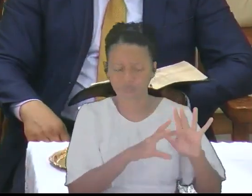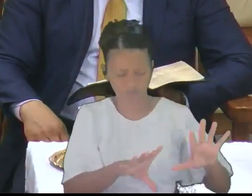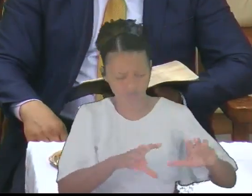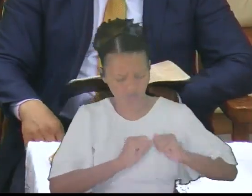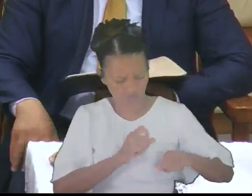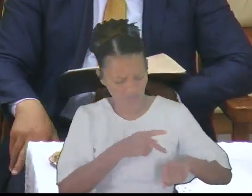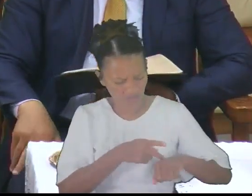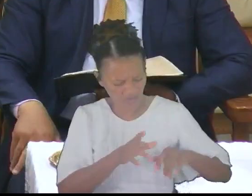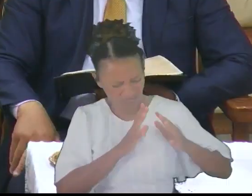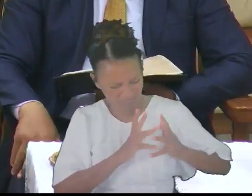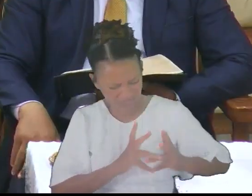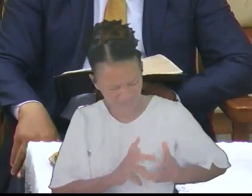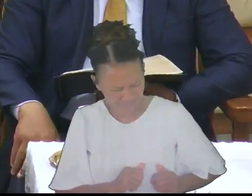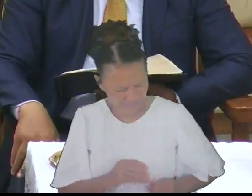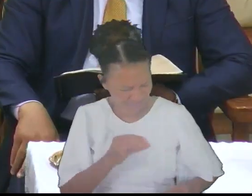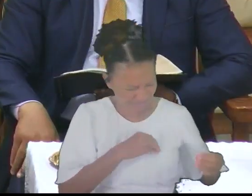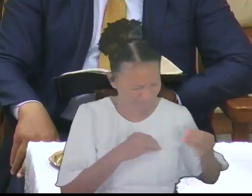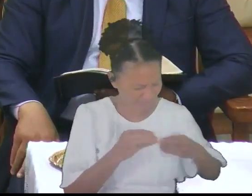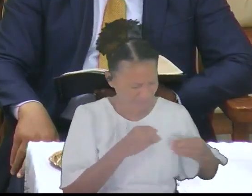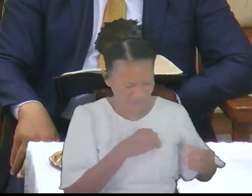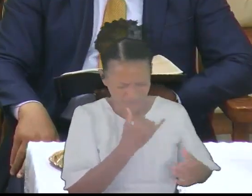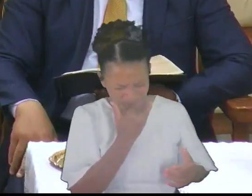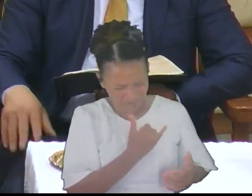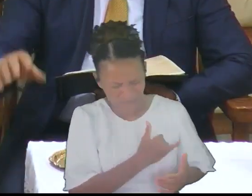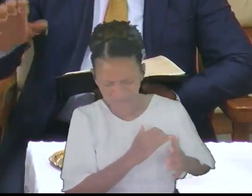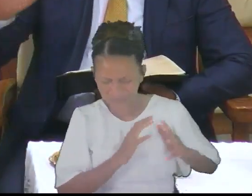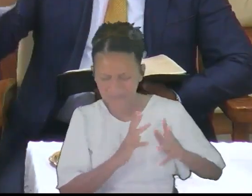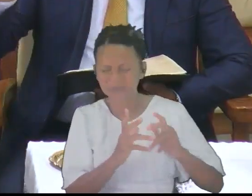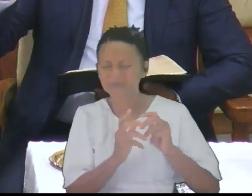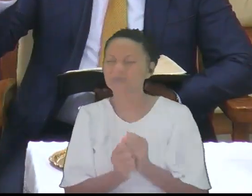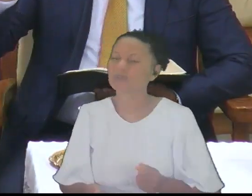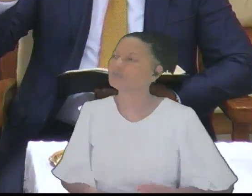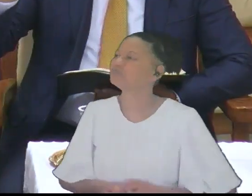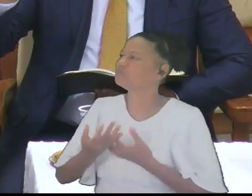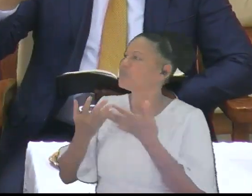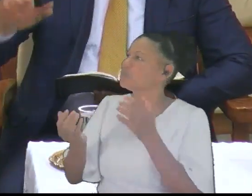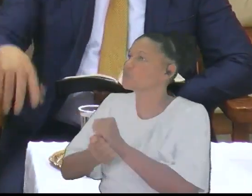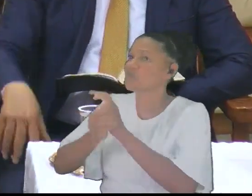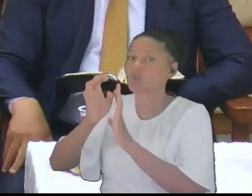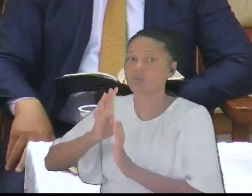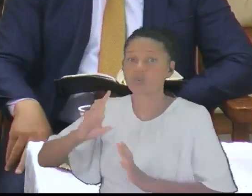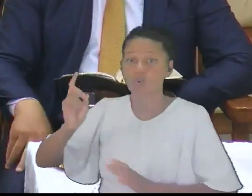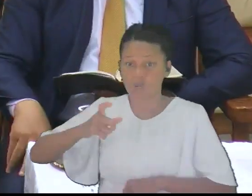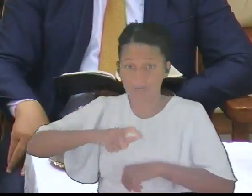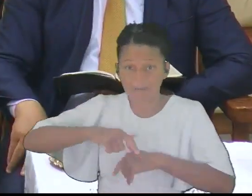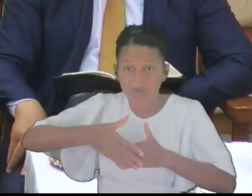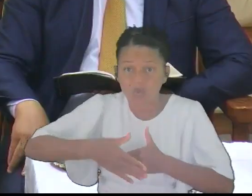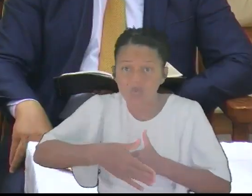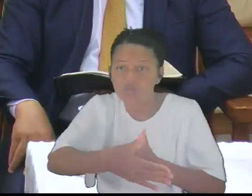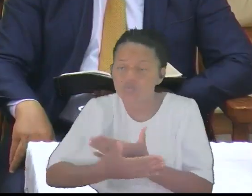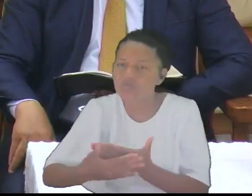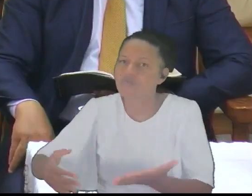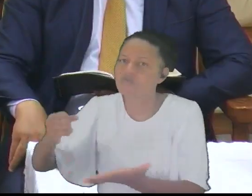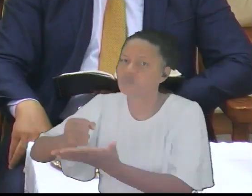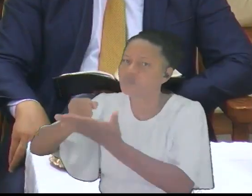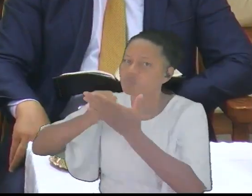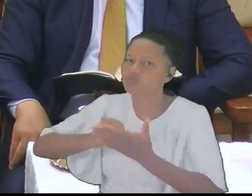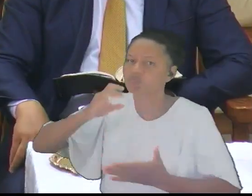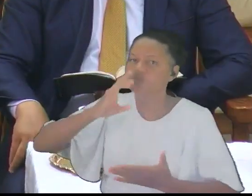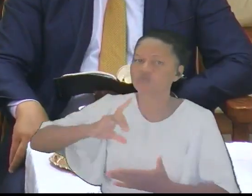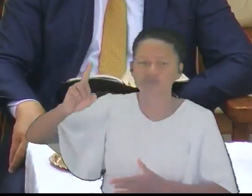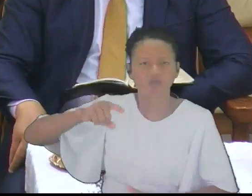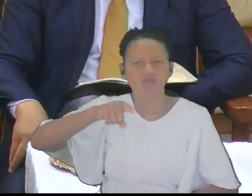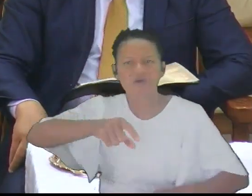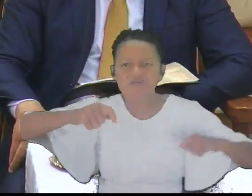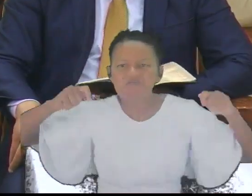purifica de todo pecado. Quem pode dizer glória para Deus? E a partir de hoje, com a ajuda de Deus,